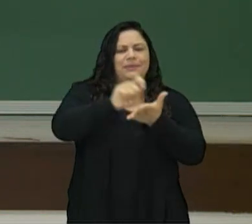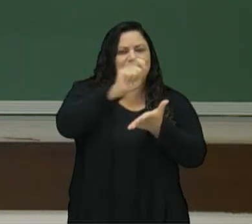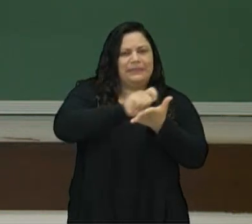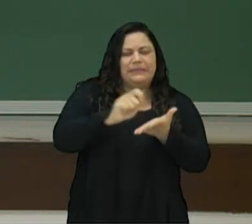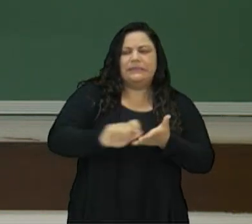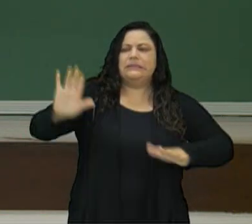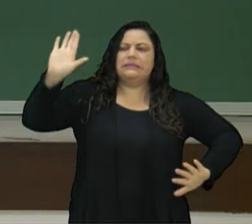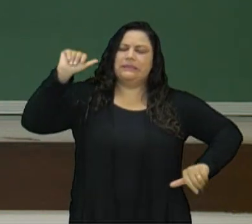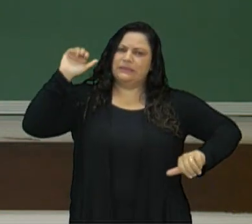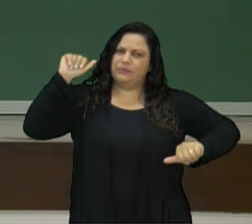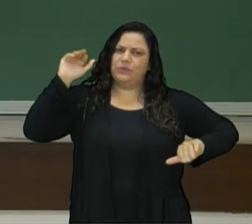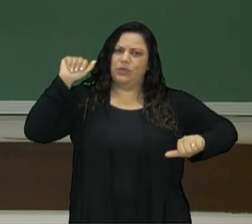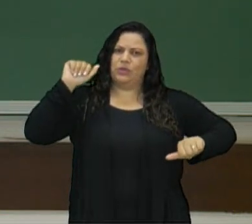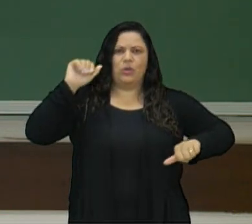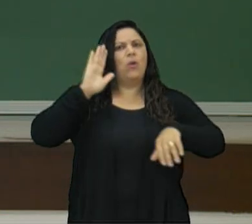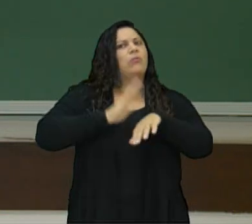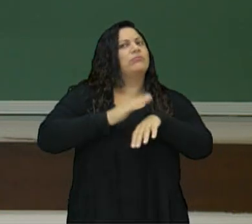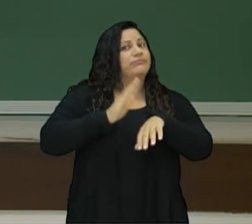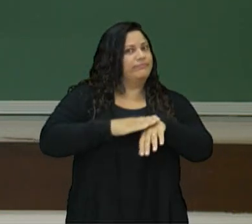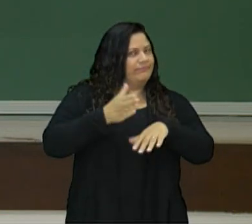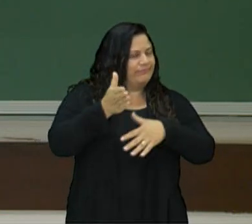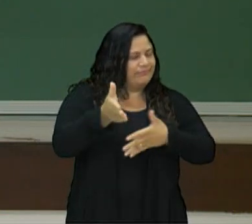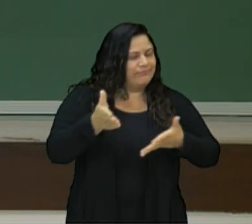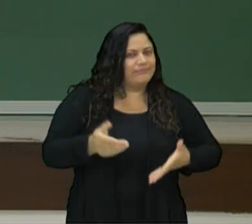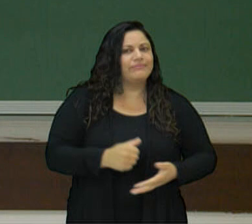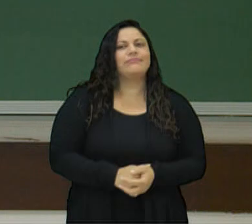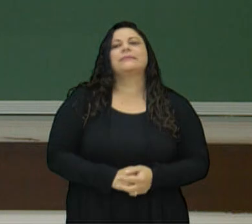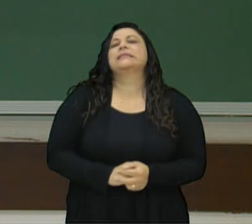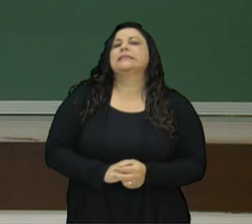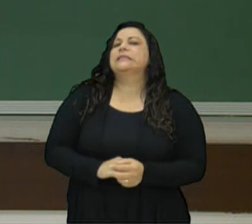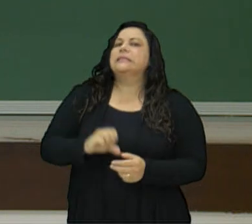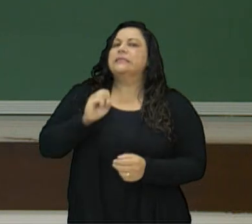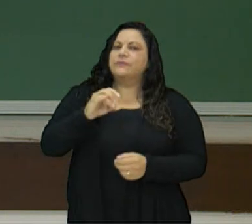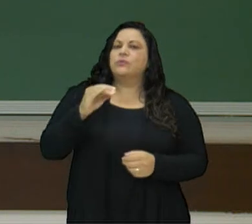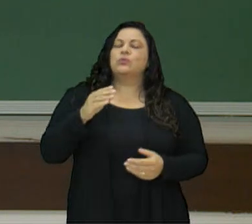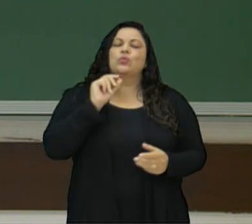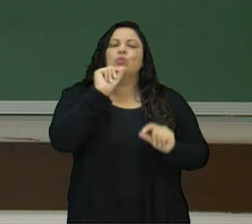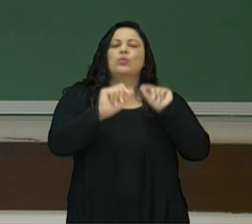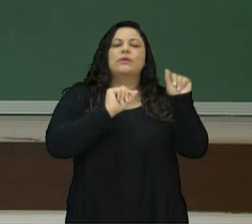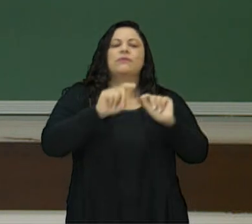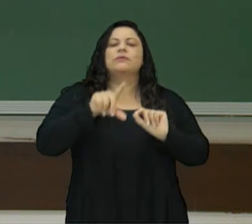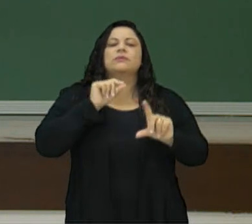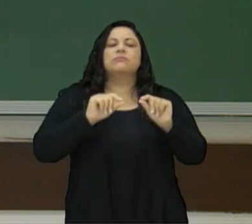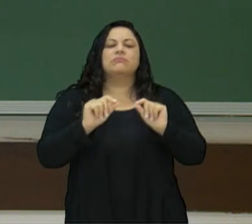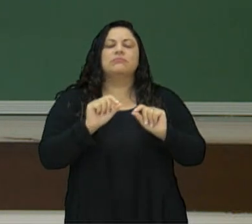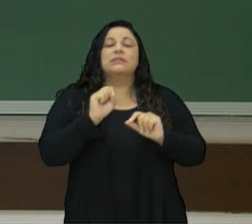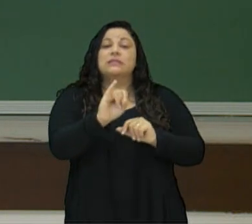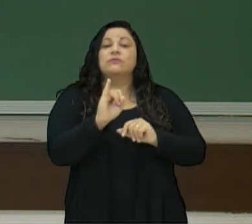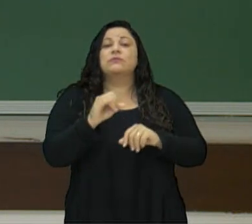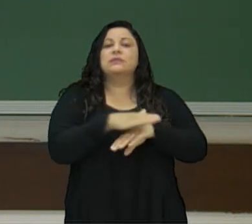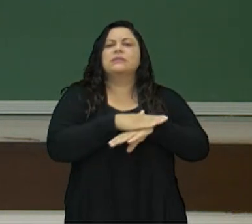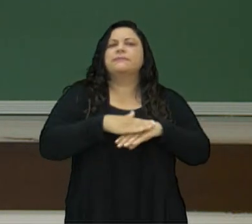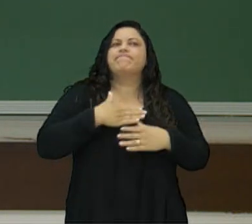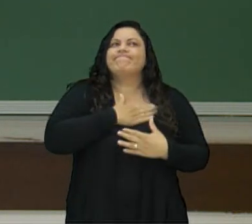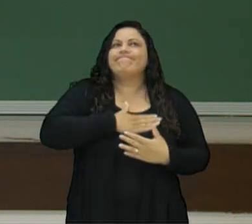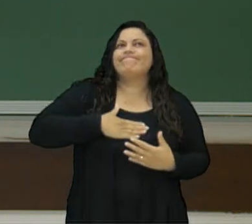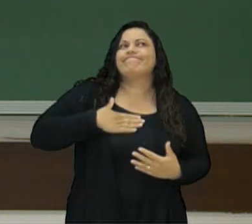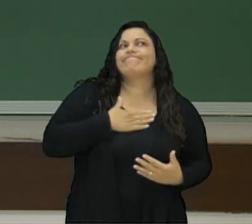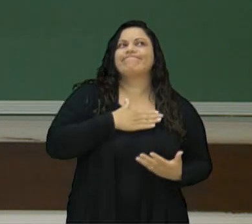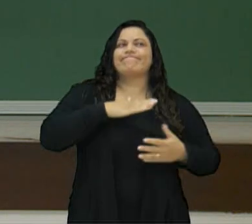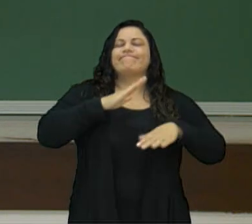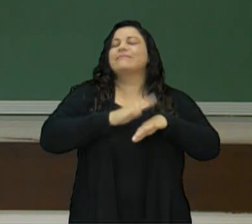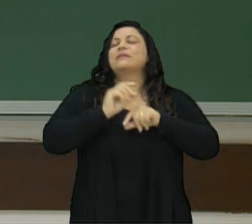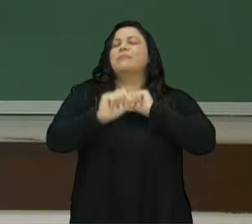escreva. Então você colocou aí de acordo com o seu gosto, com a sua preferência, se você gosta mais do campo ou da